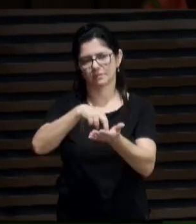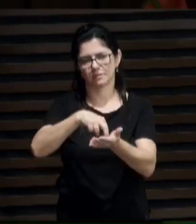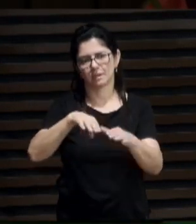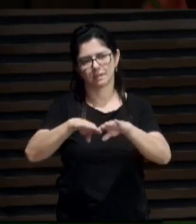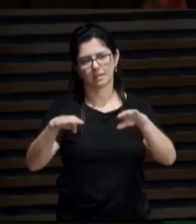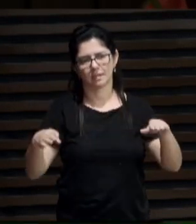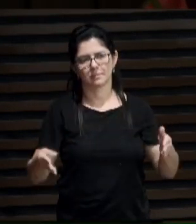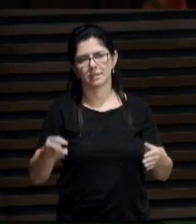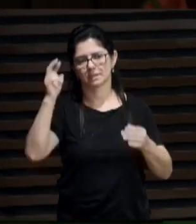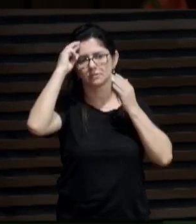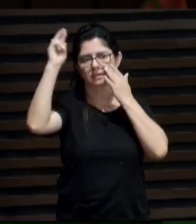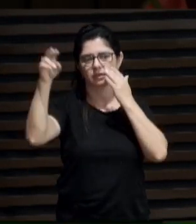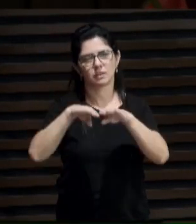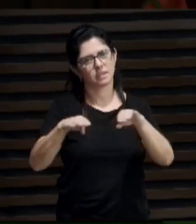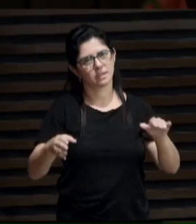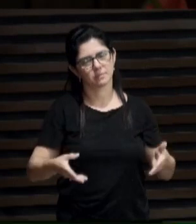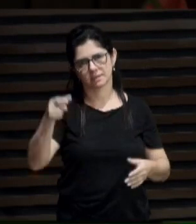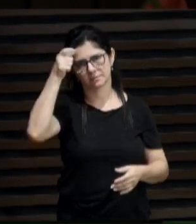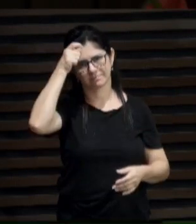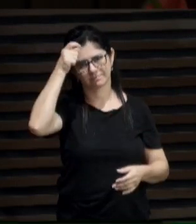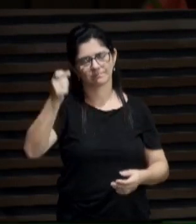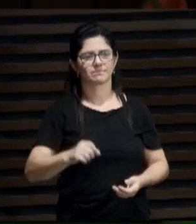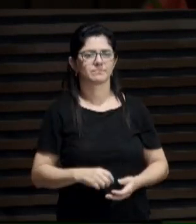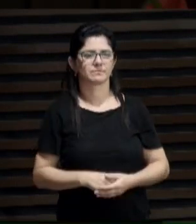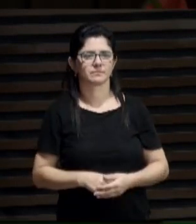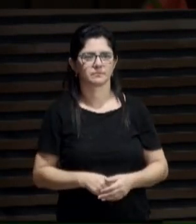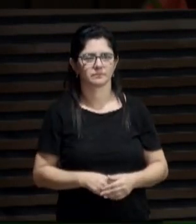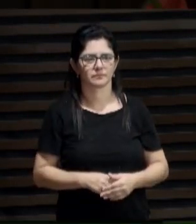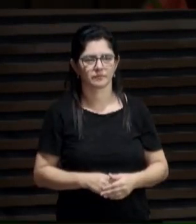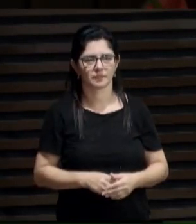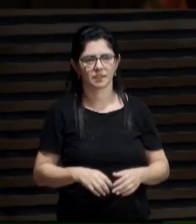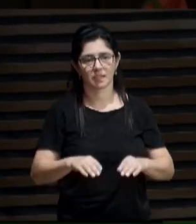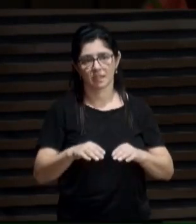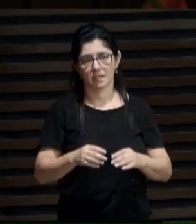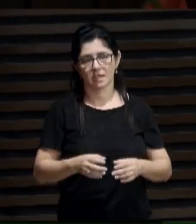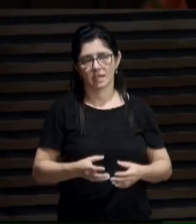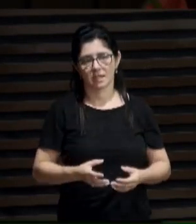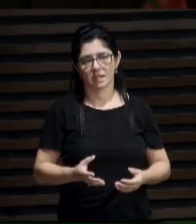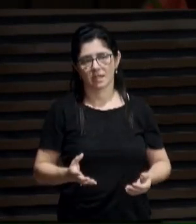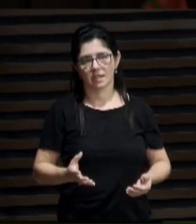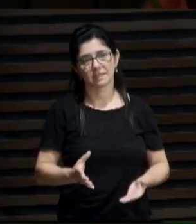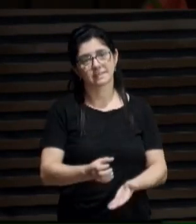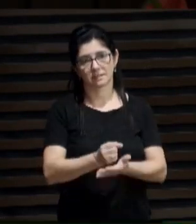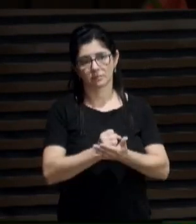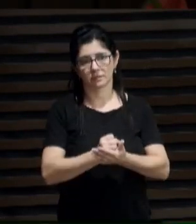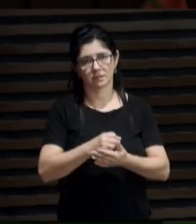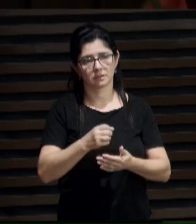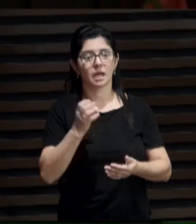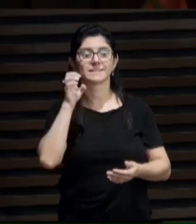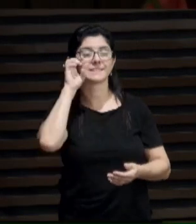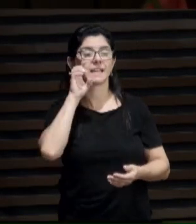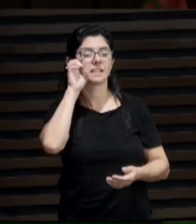Senhor e da mesa dos demônios." A ceia do Senhor, amados, é uma festa em